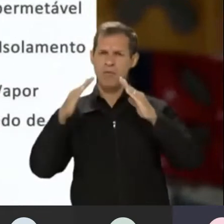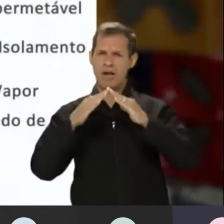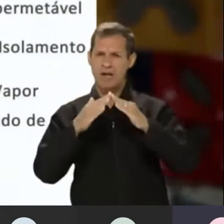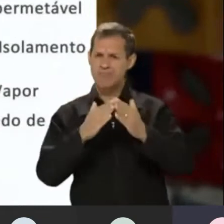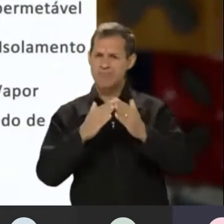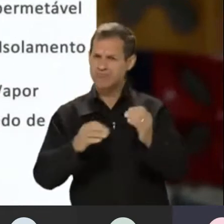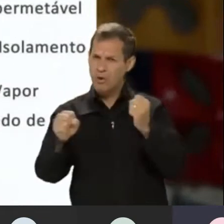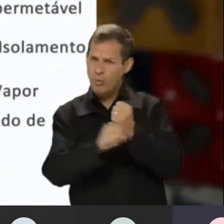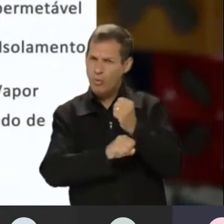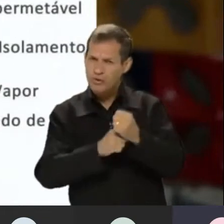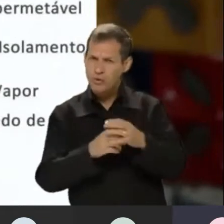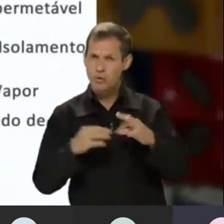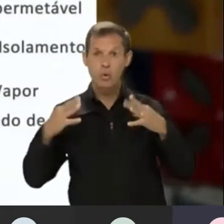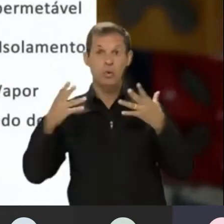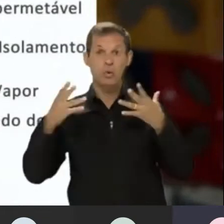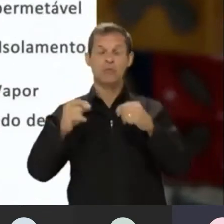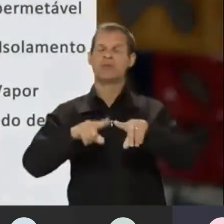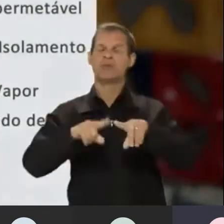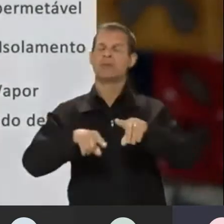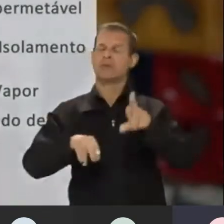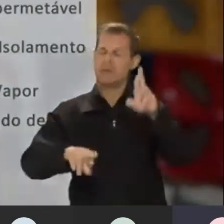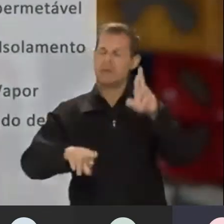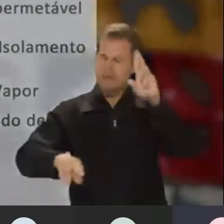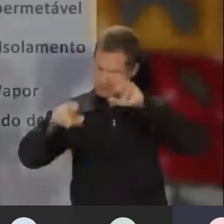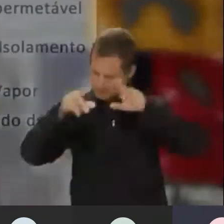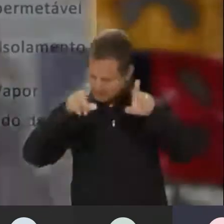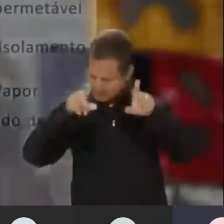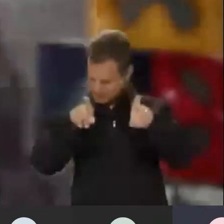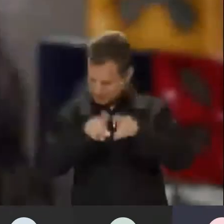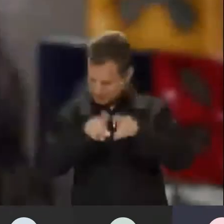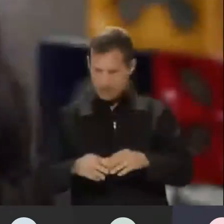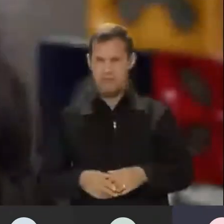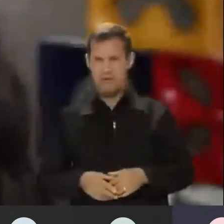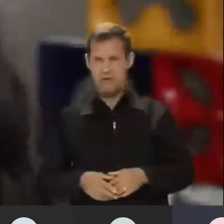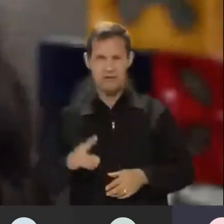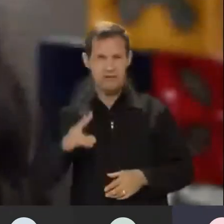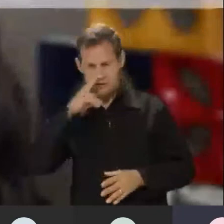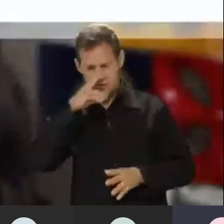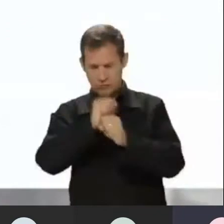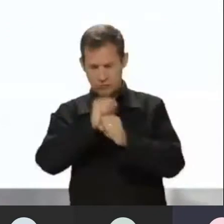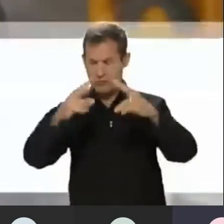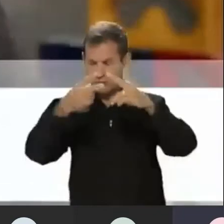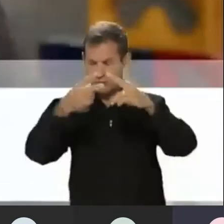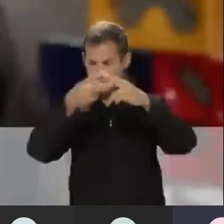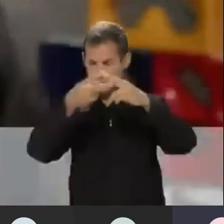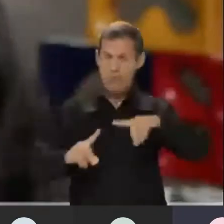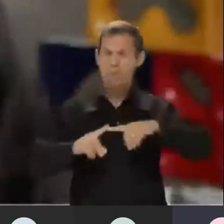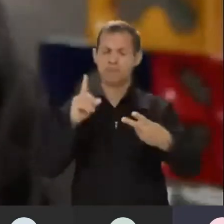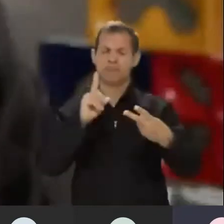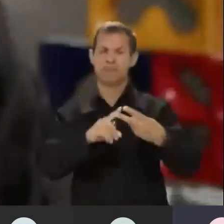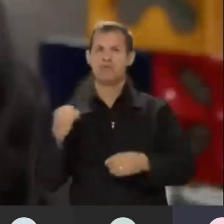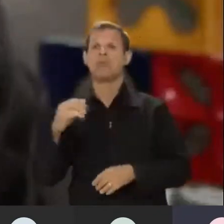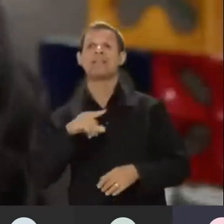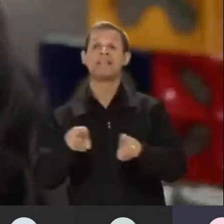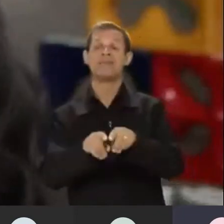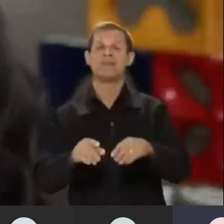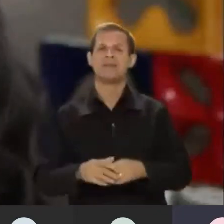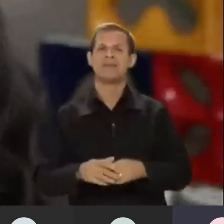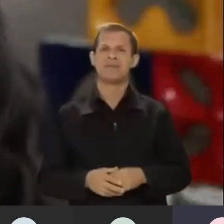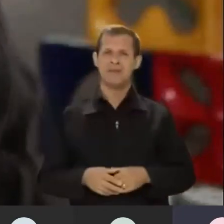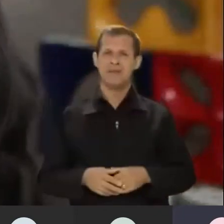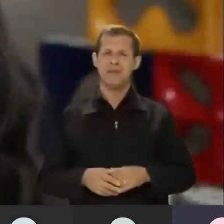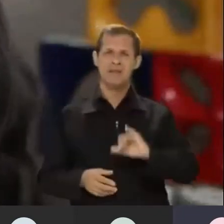do zero, já tem que ser levado em consideração essa carga no cálculo estrutural. O segundo fator